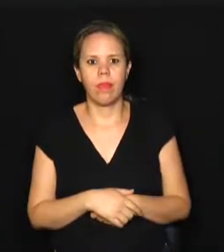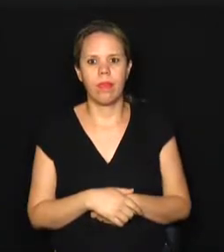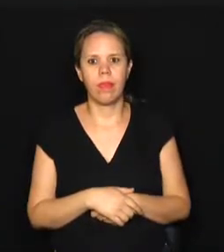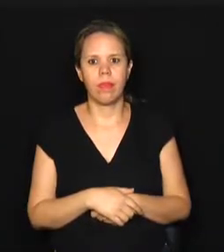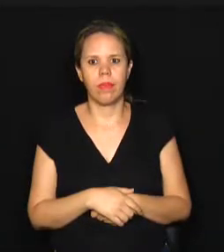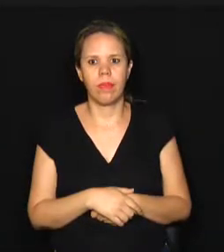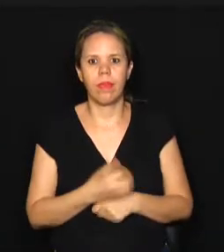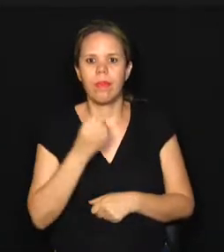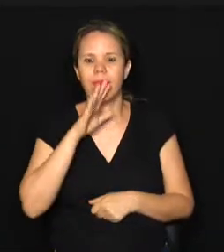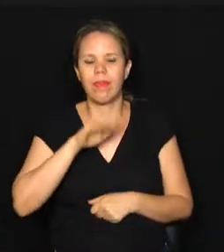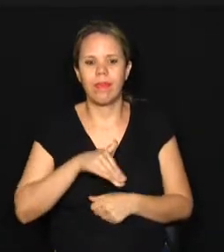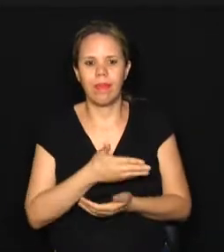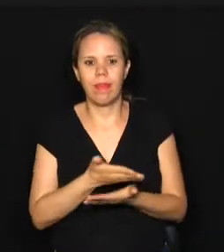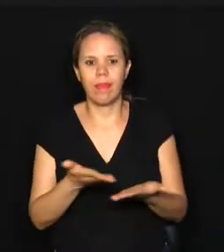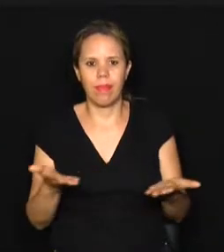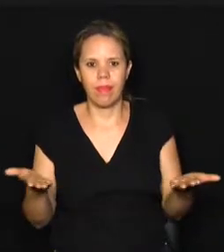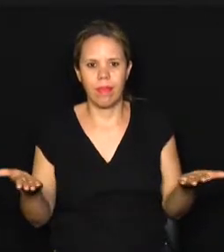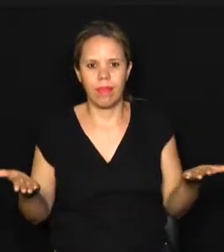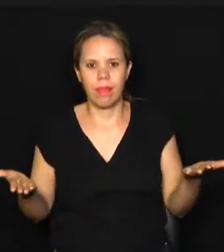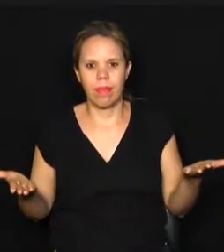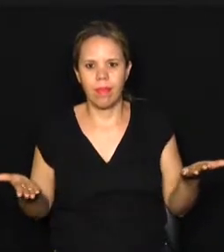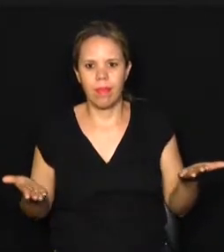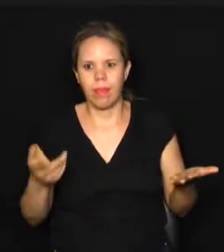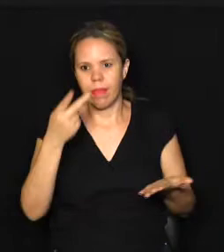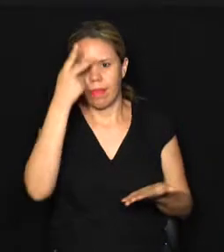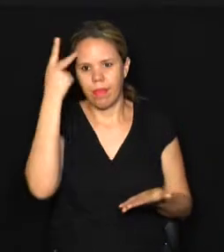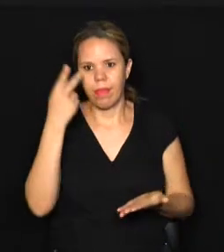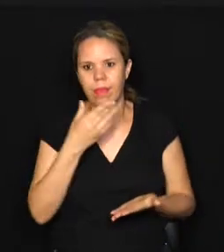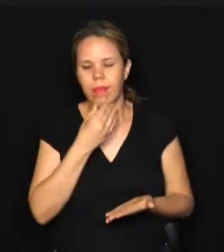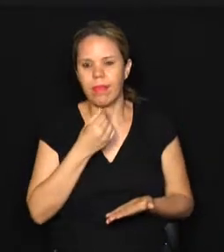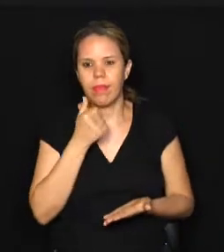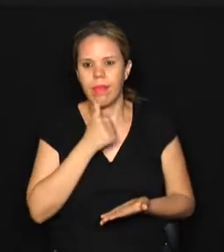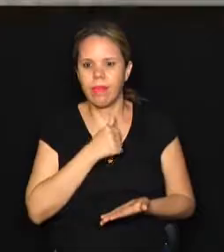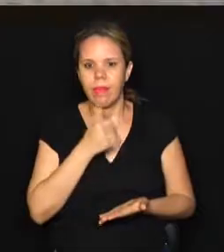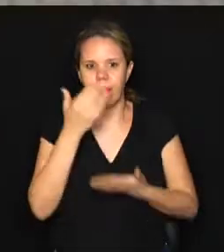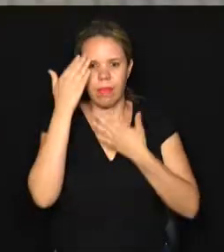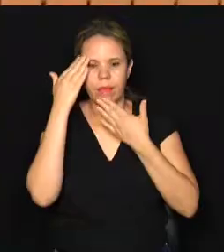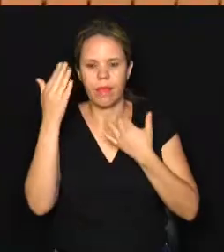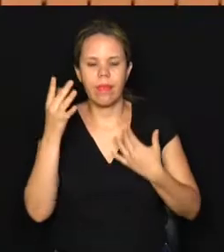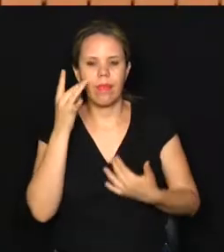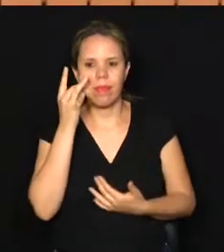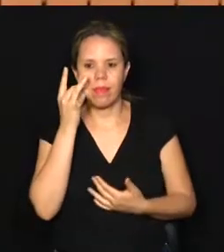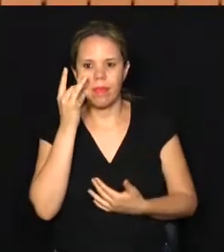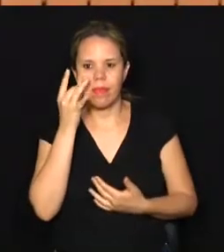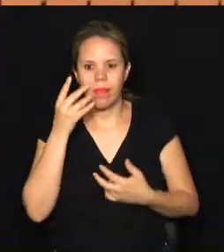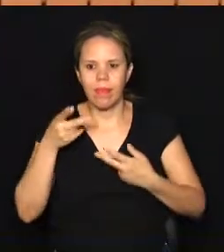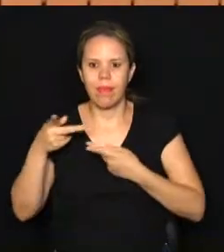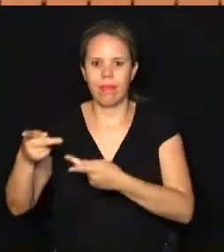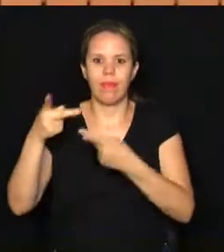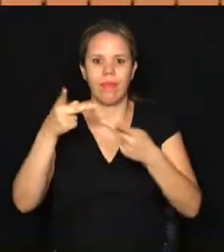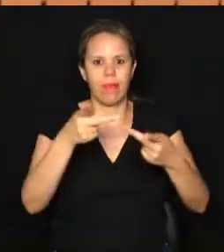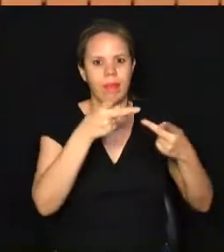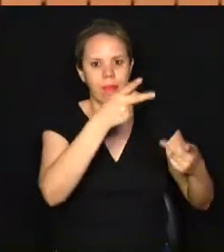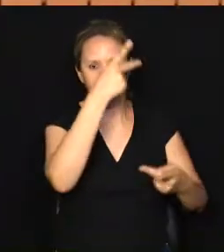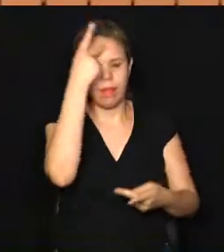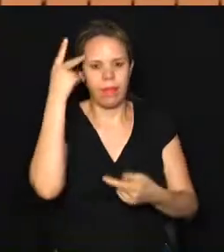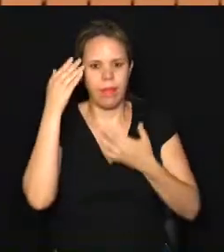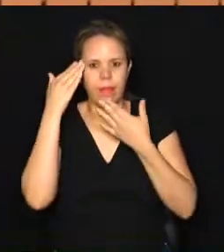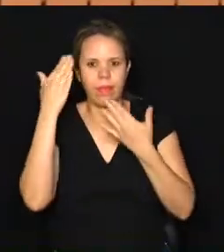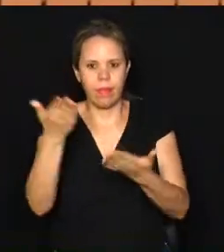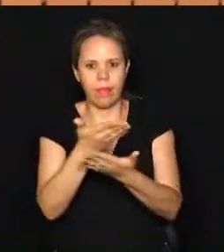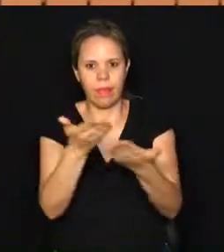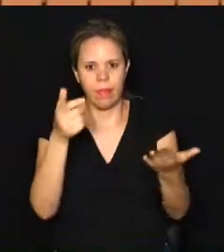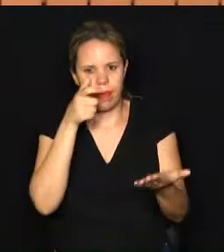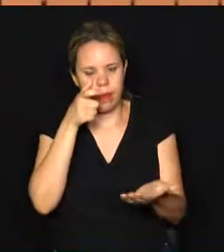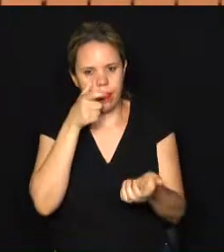Boa tarde a todas e todos. Eu quero agradecer a presença dos nossos convidados, agradecer você que está